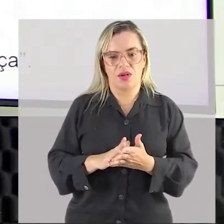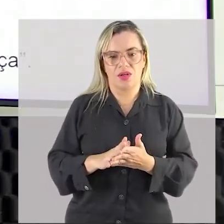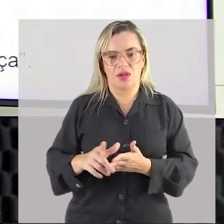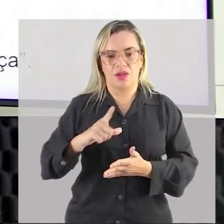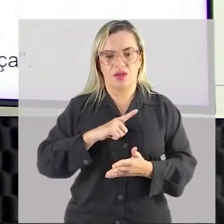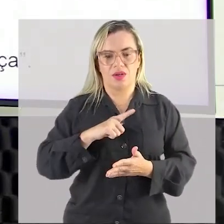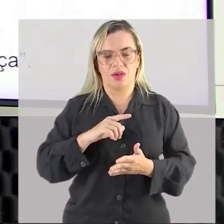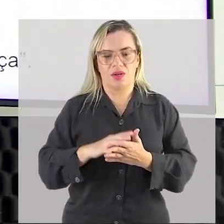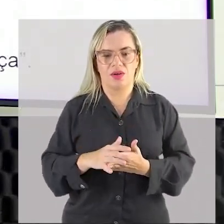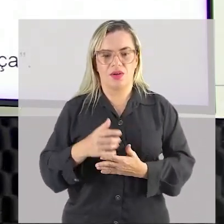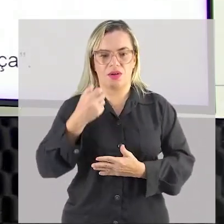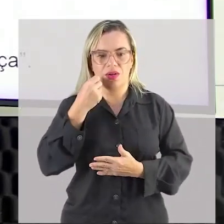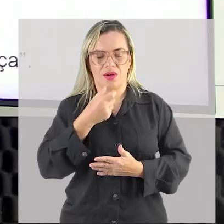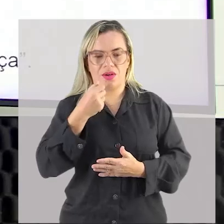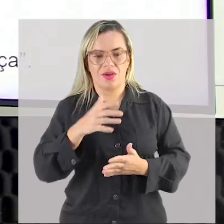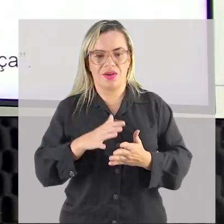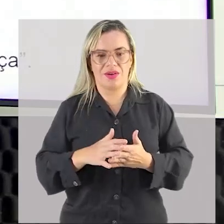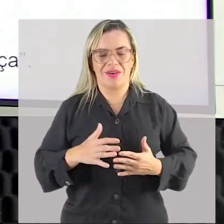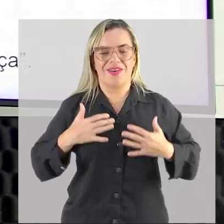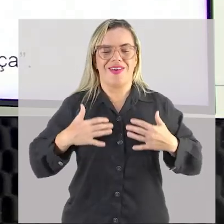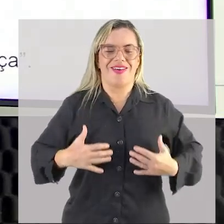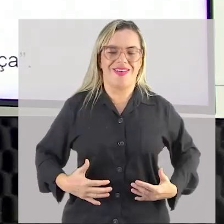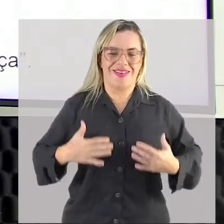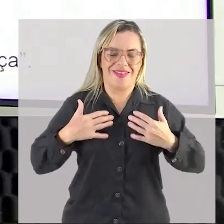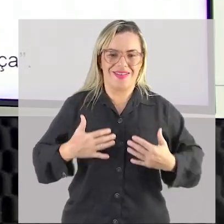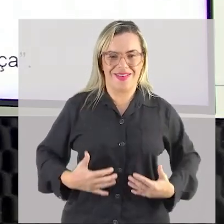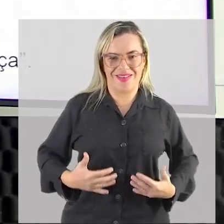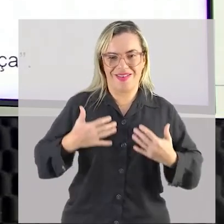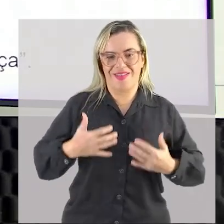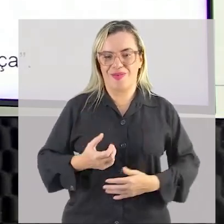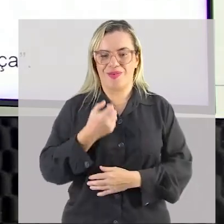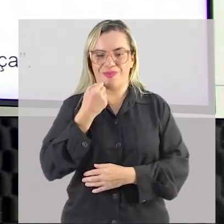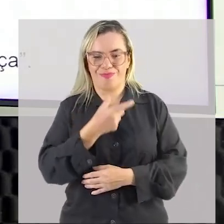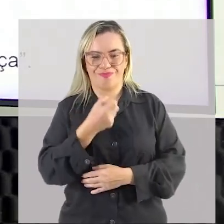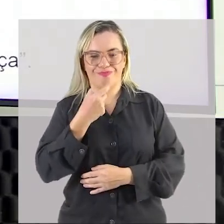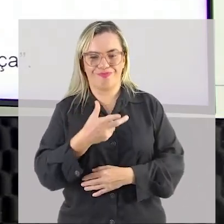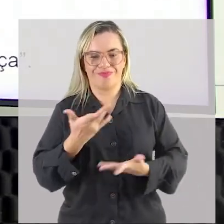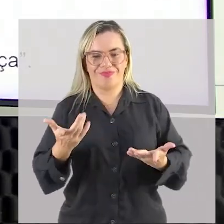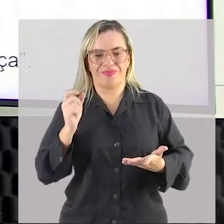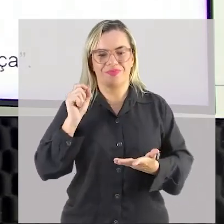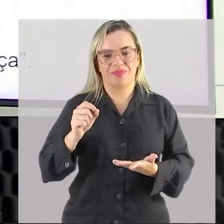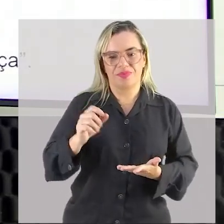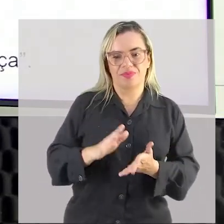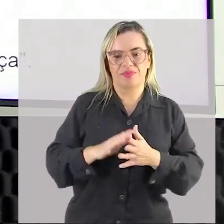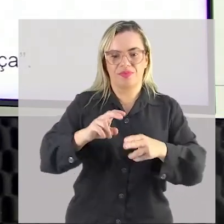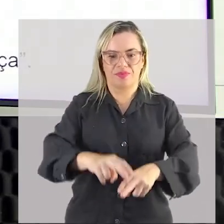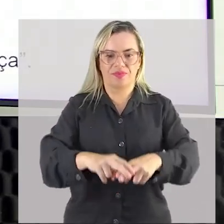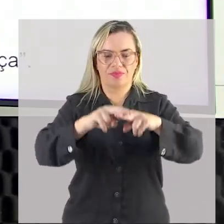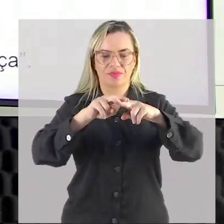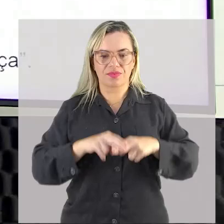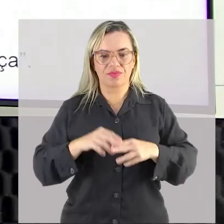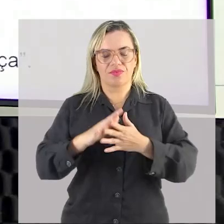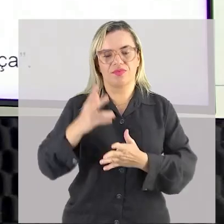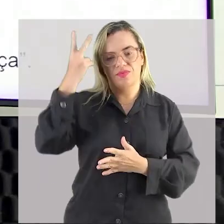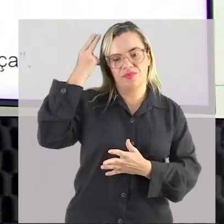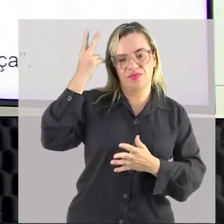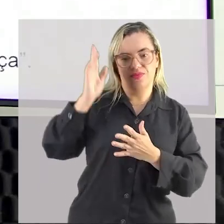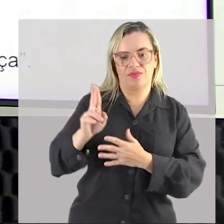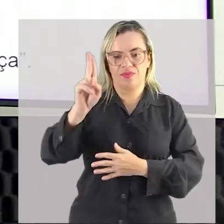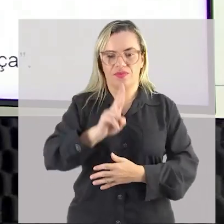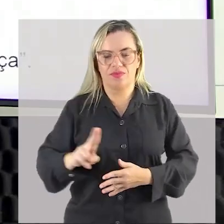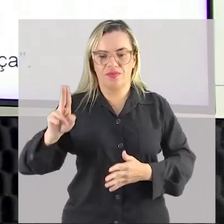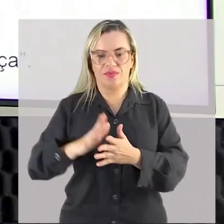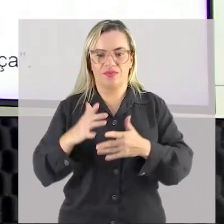carregarem consigo certa carga de humor e de ironia sendo por isso comumente